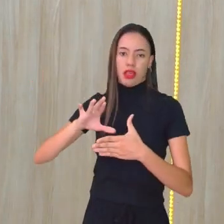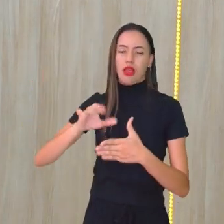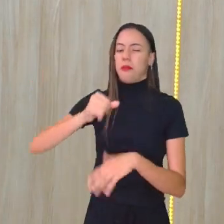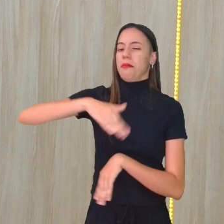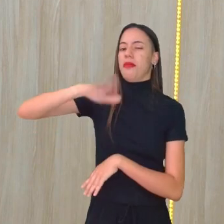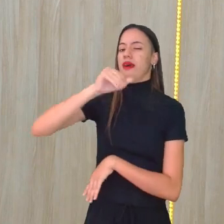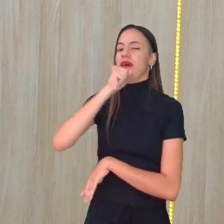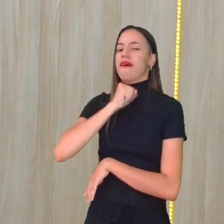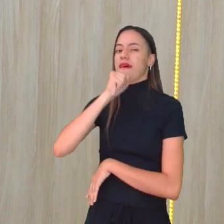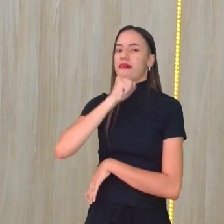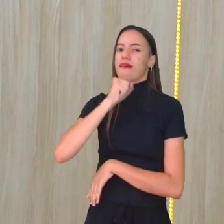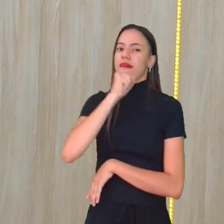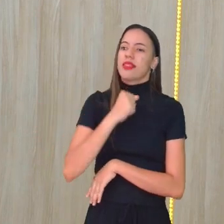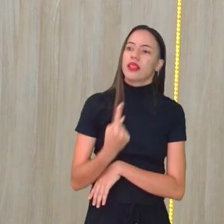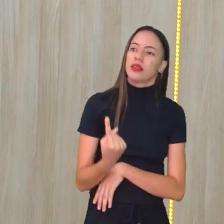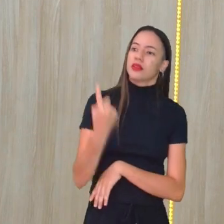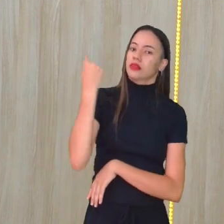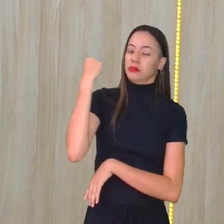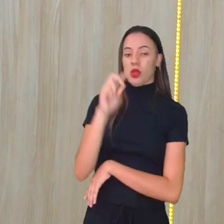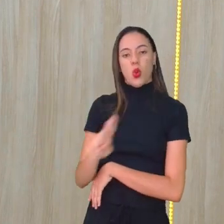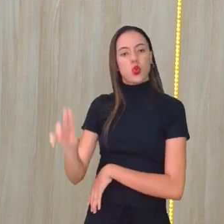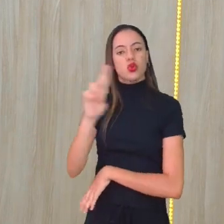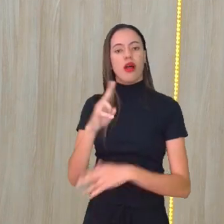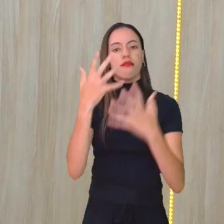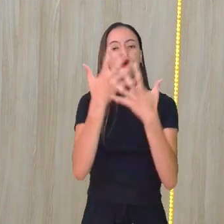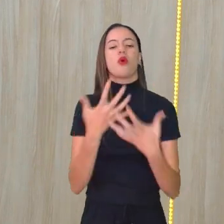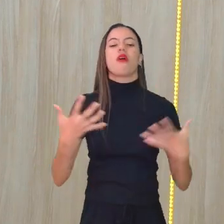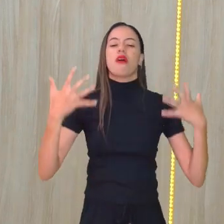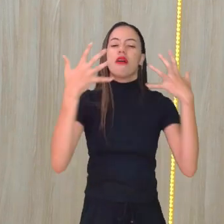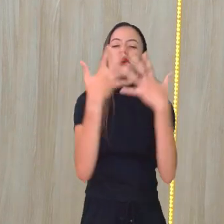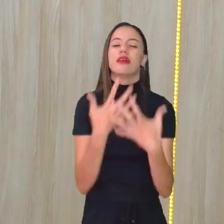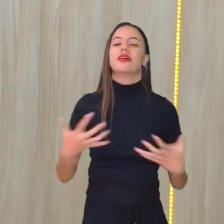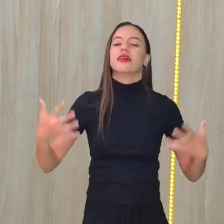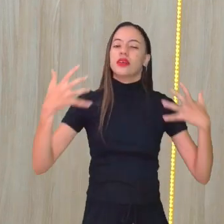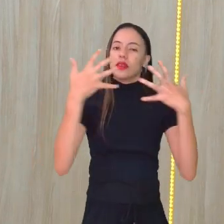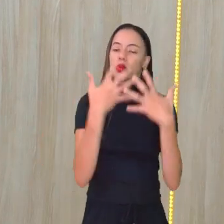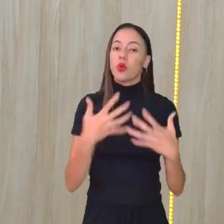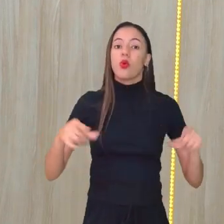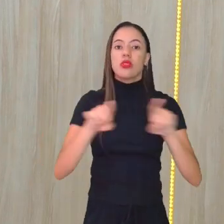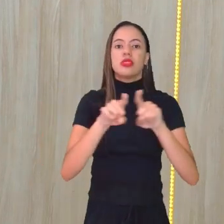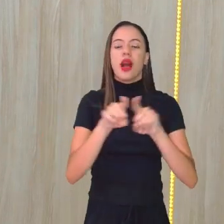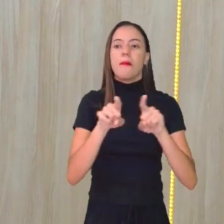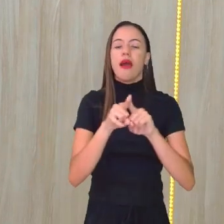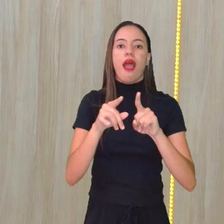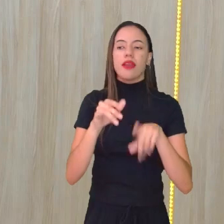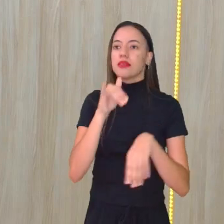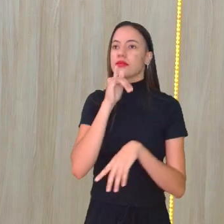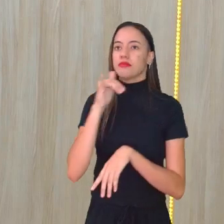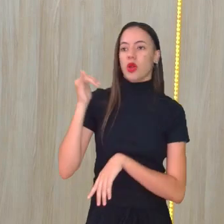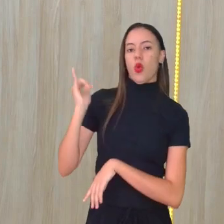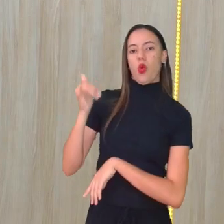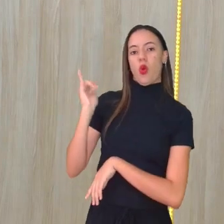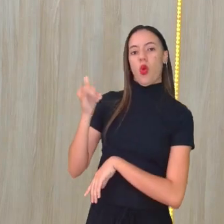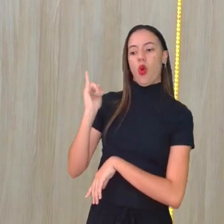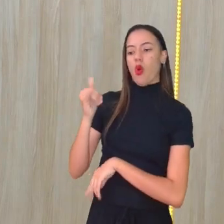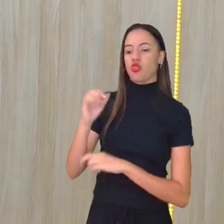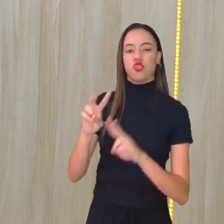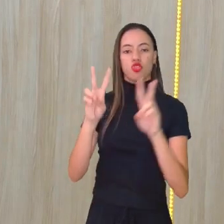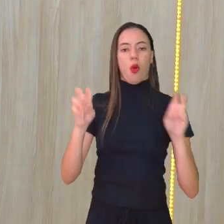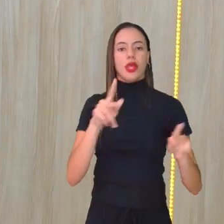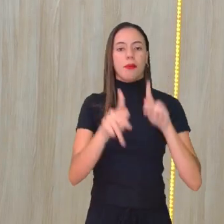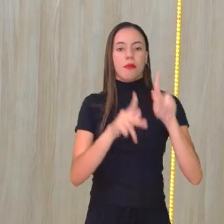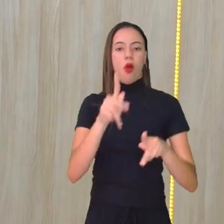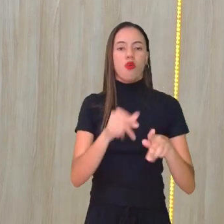alguns anciãos que utilizavam muito do canto, né, e dos contos, né, referentes aos